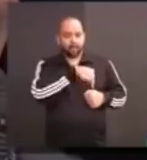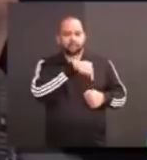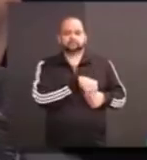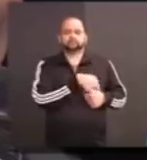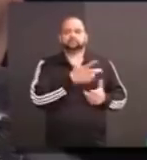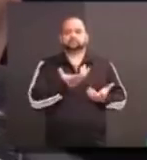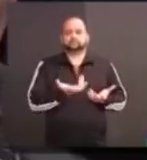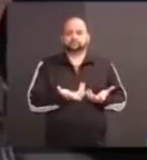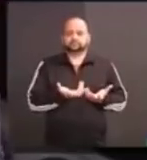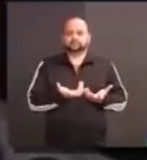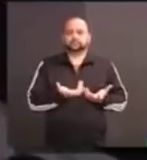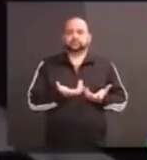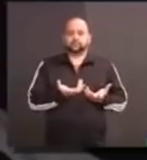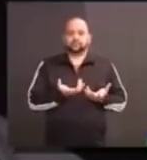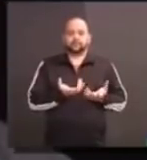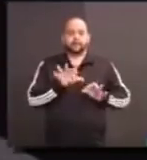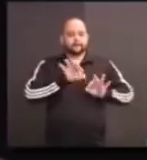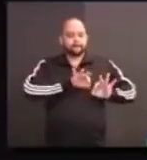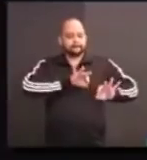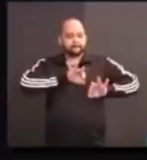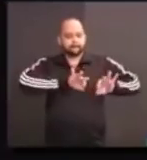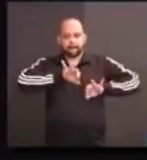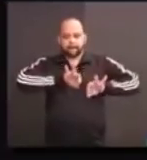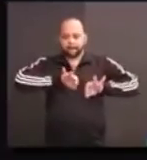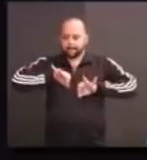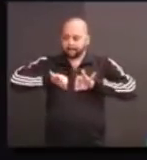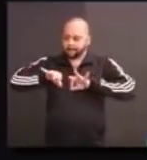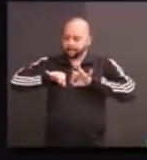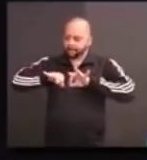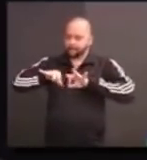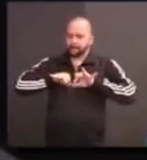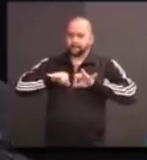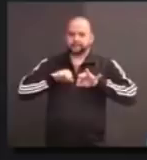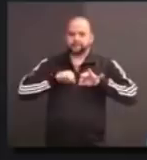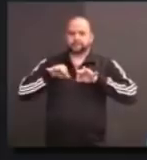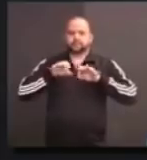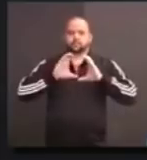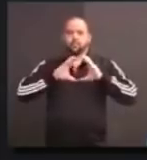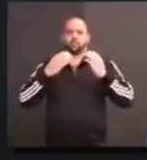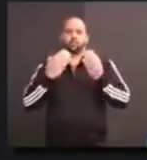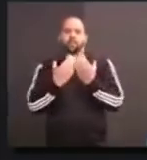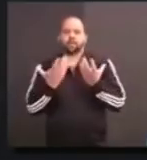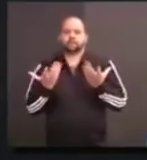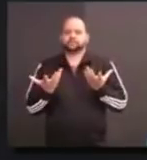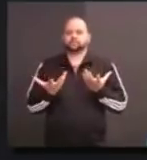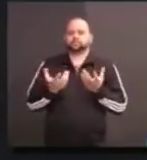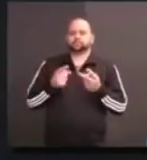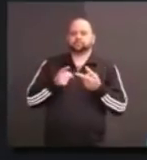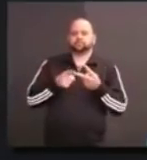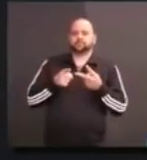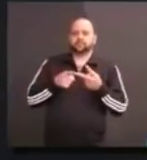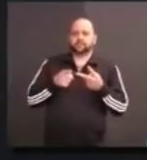com a realização de congressos,